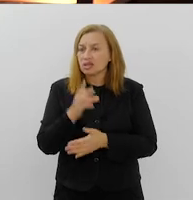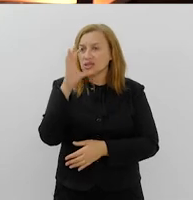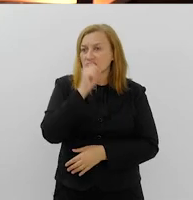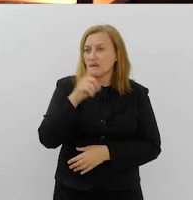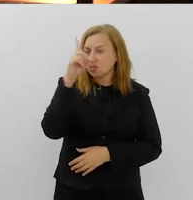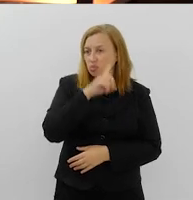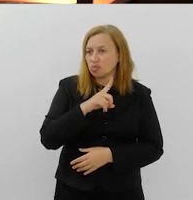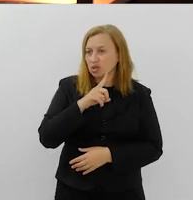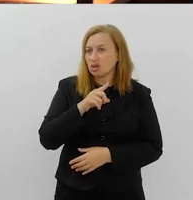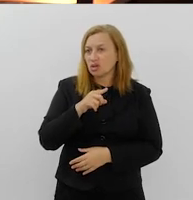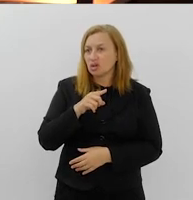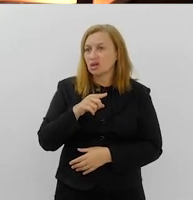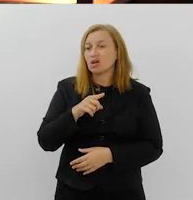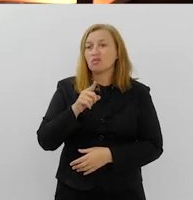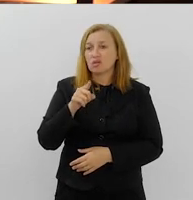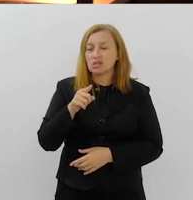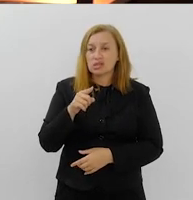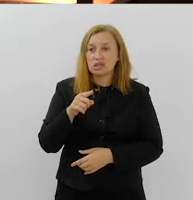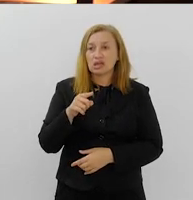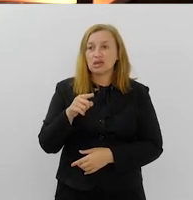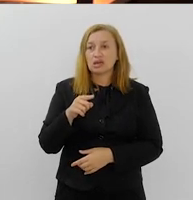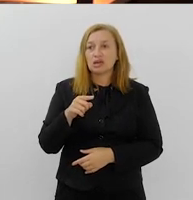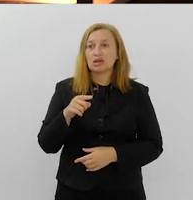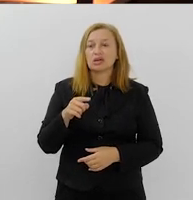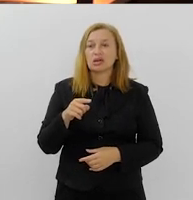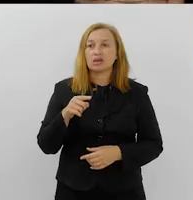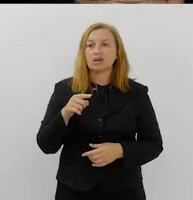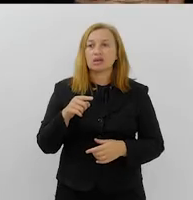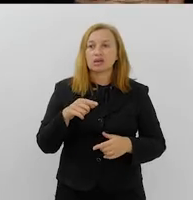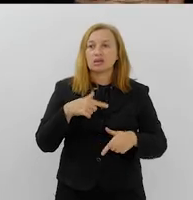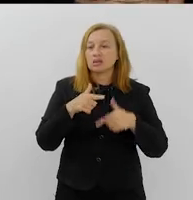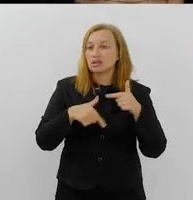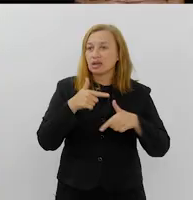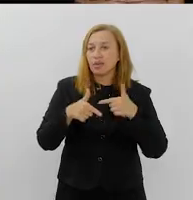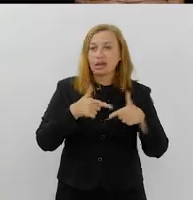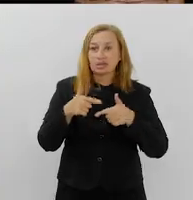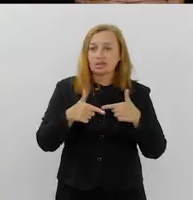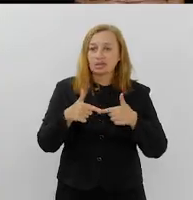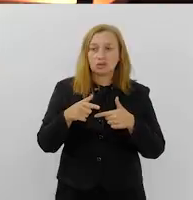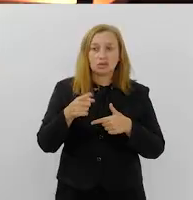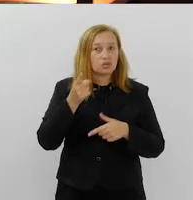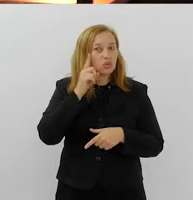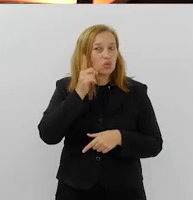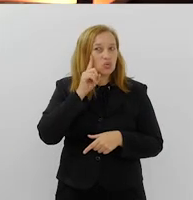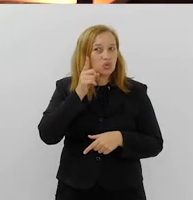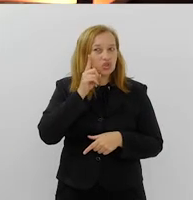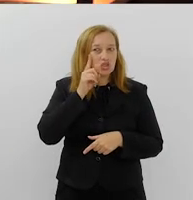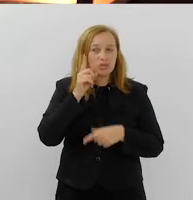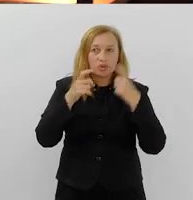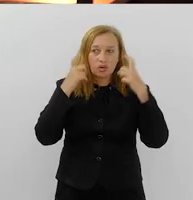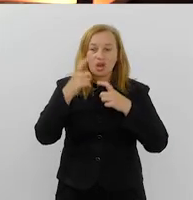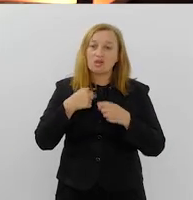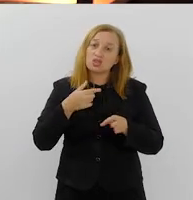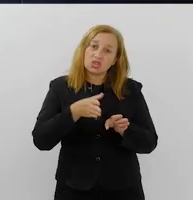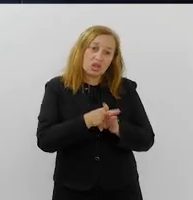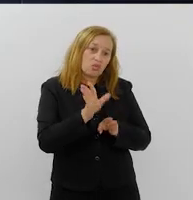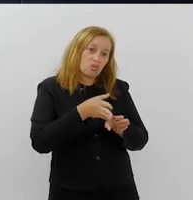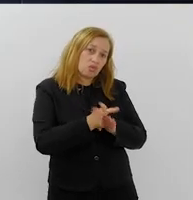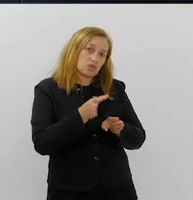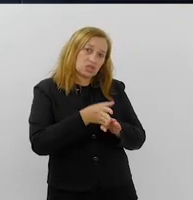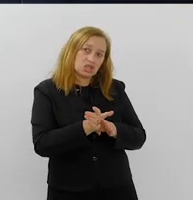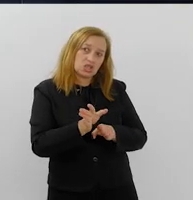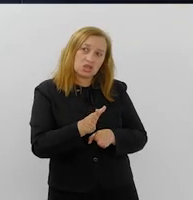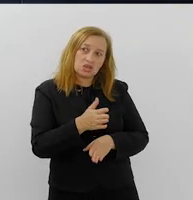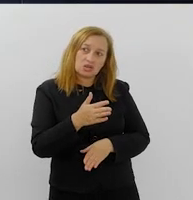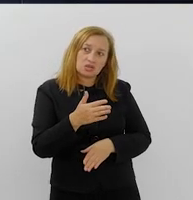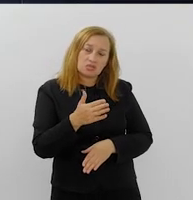mesmo sendo final de semana, tem carga em trânsito. Então, você não desliga nunca. Full time, Vou todo o te dar tempo. um conselho.